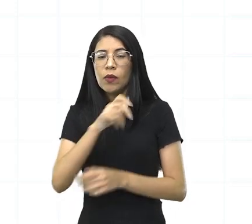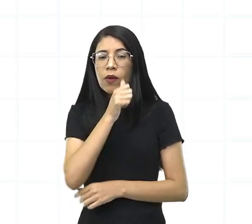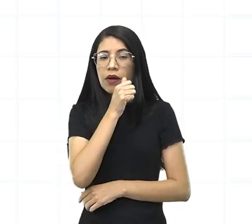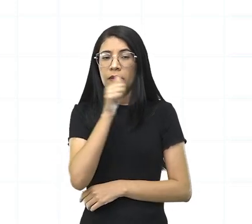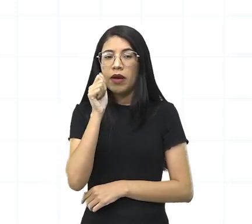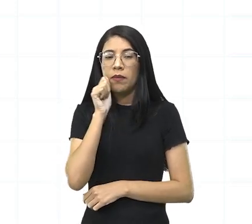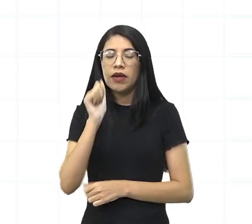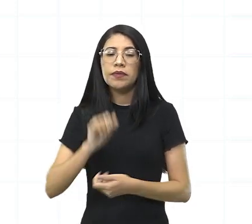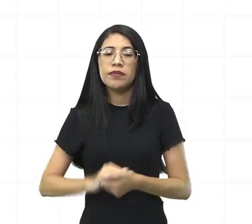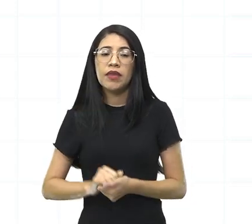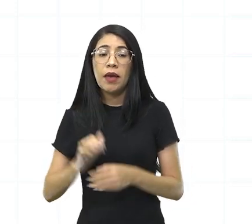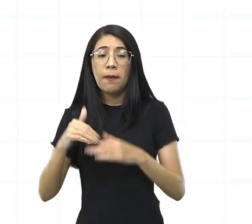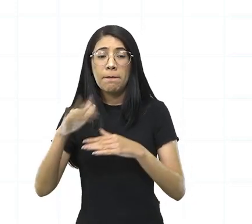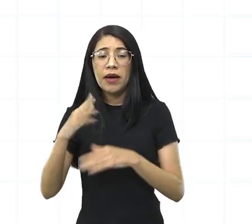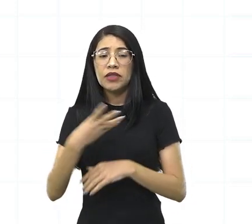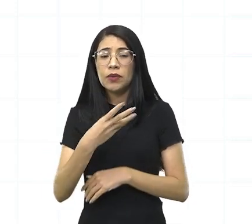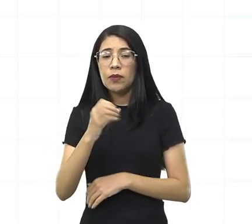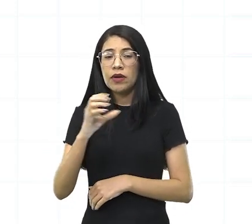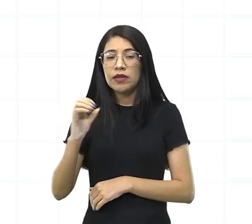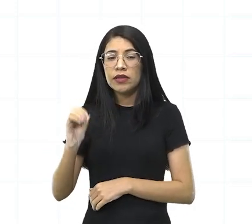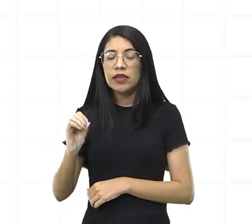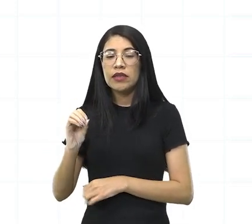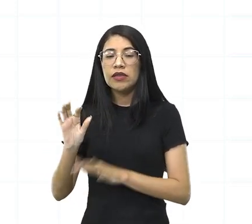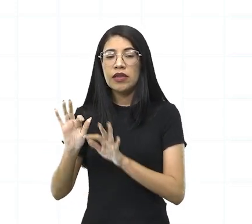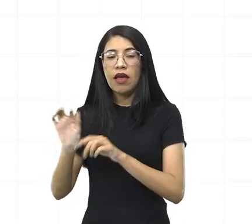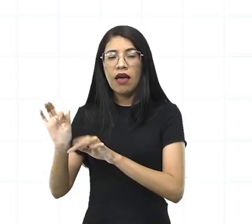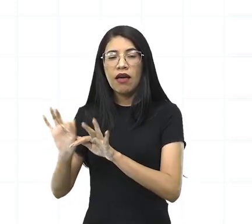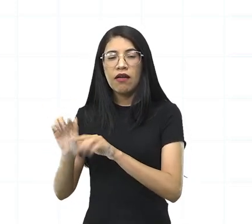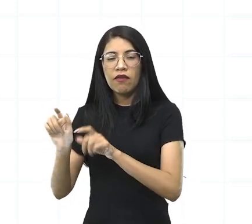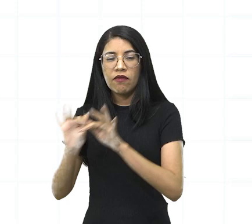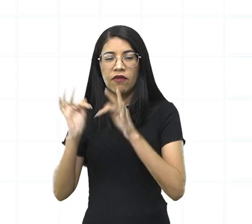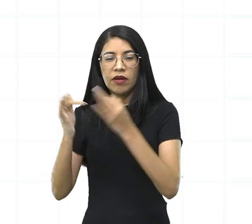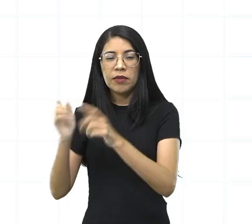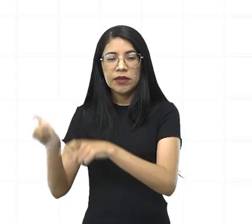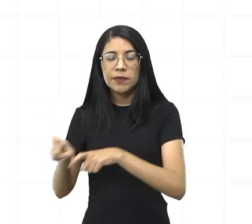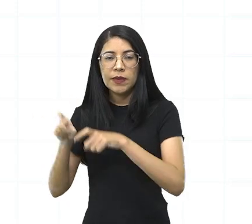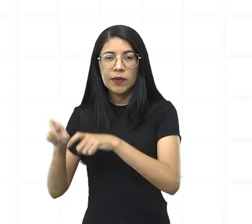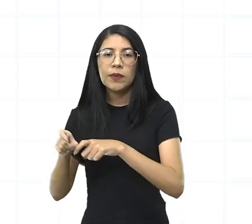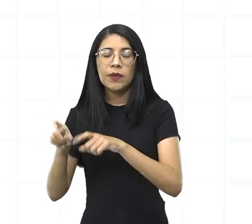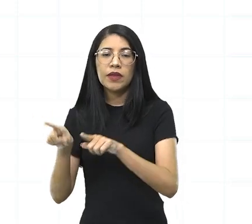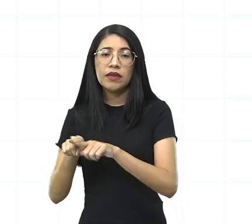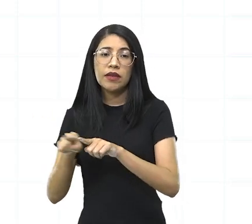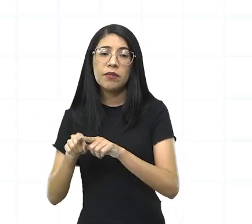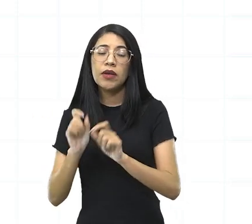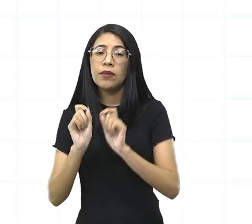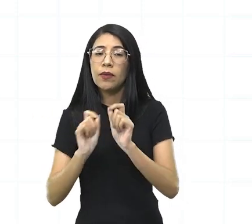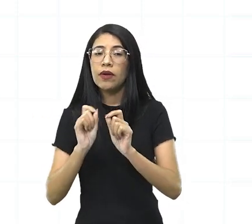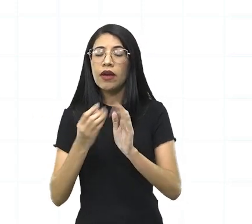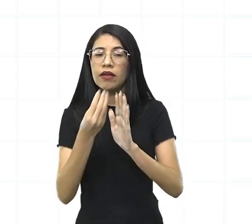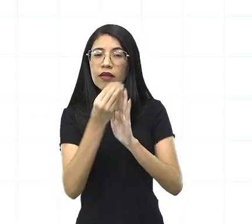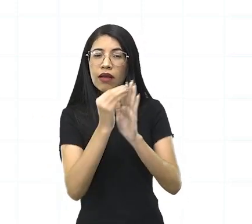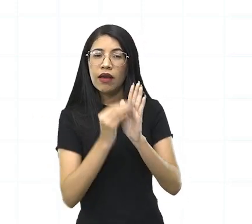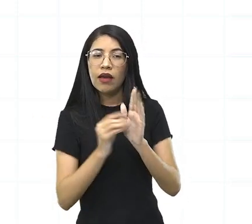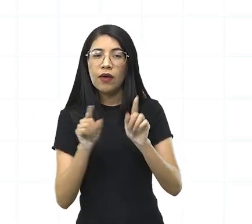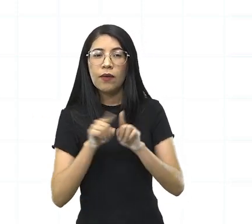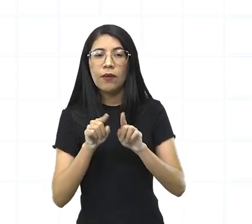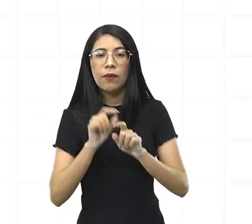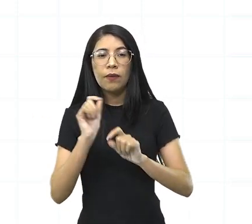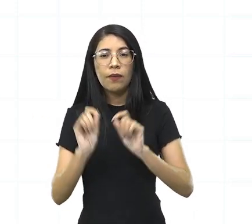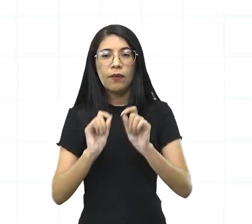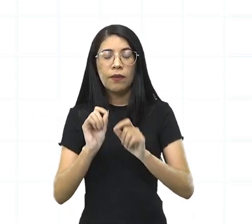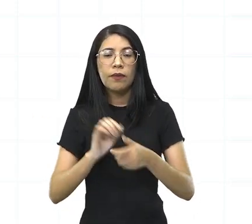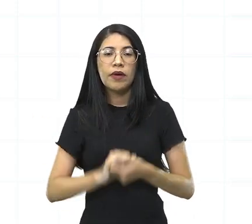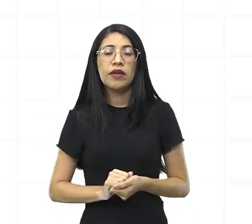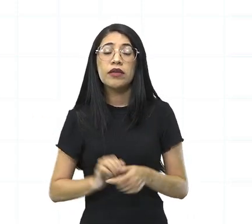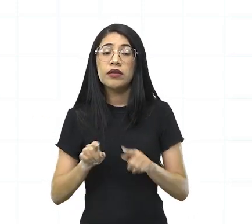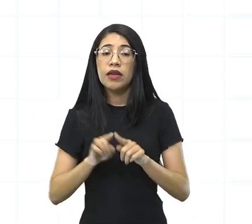para mais de 400 agricultores e familiares. Também temos uma campanha, uma